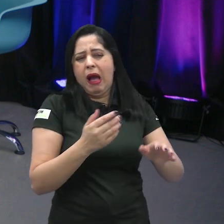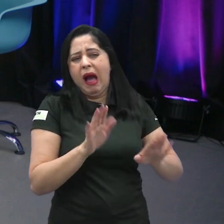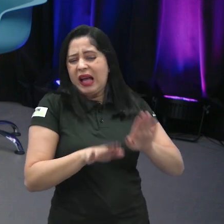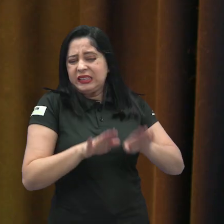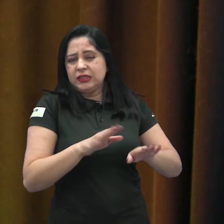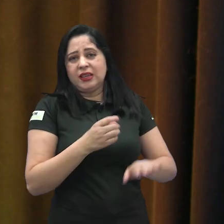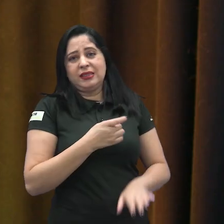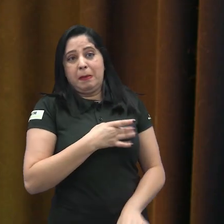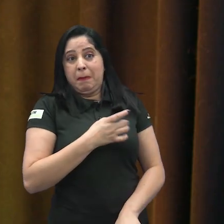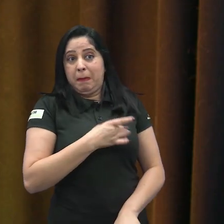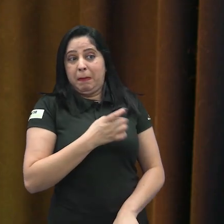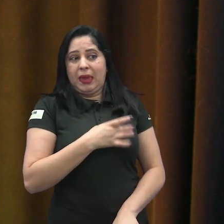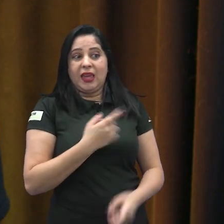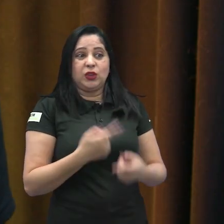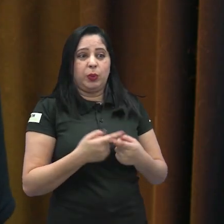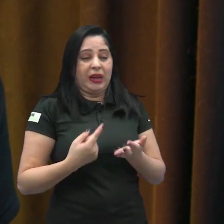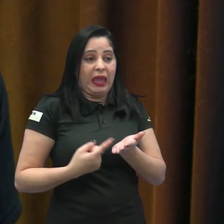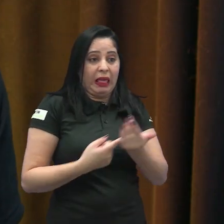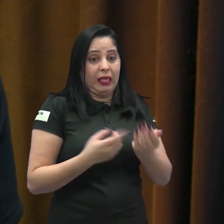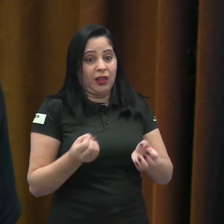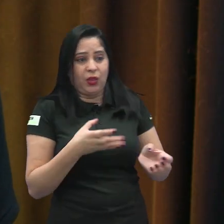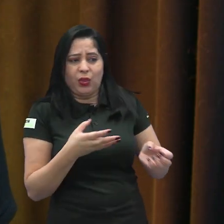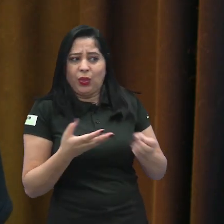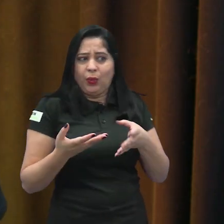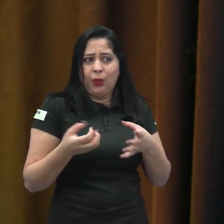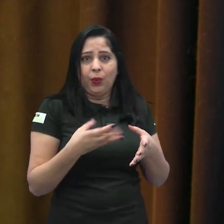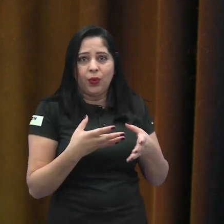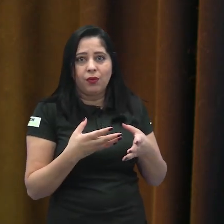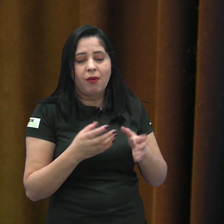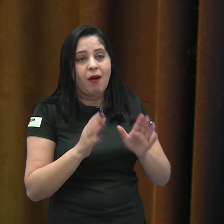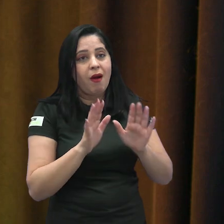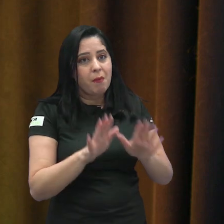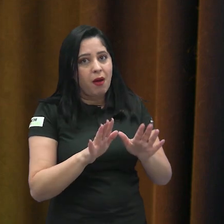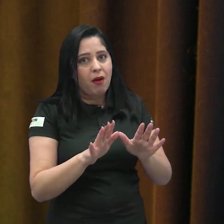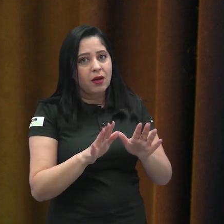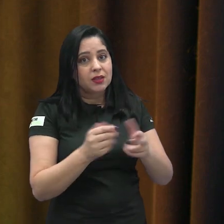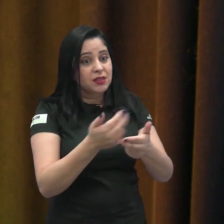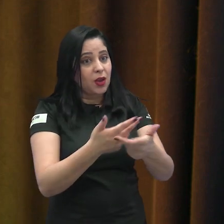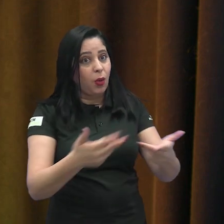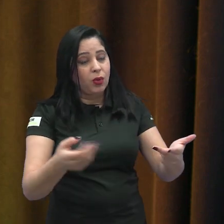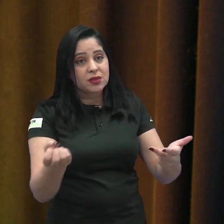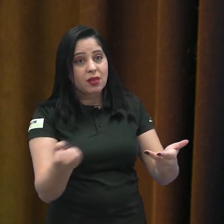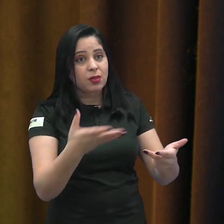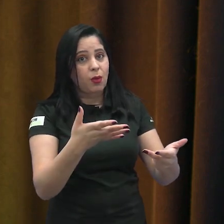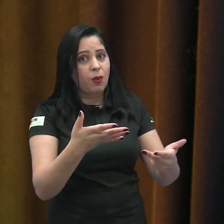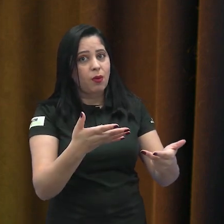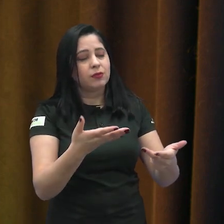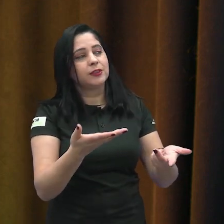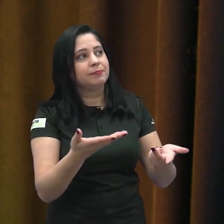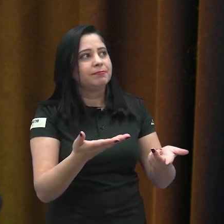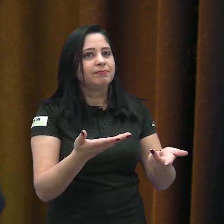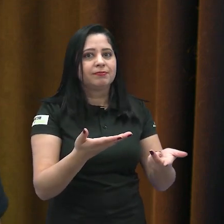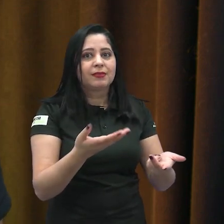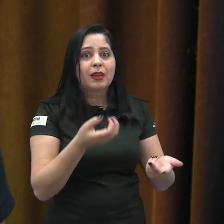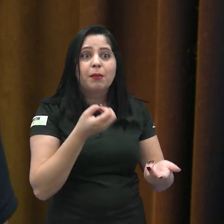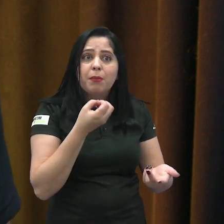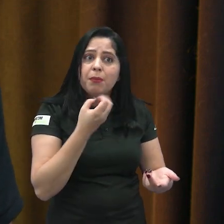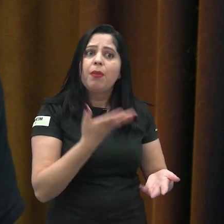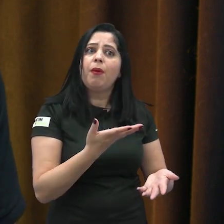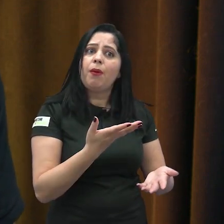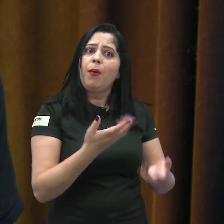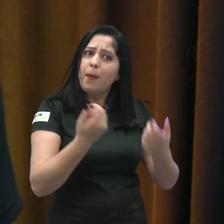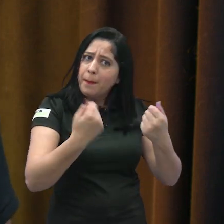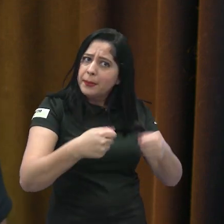medo do novo. Mas o novo, ele vai realmente, se ele tiver